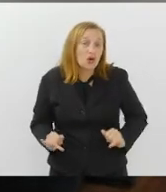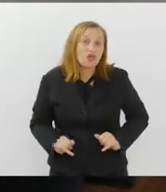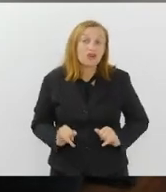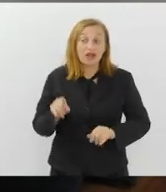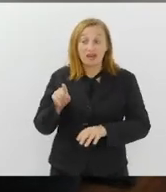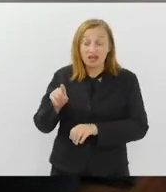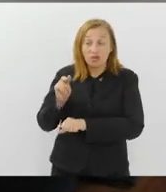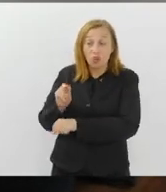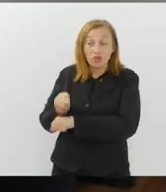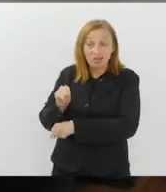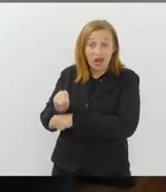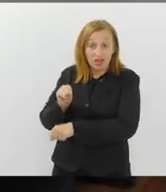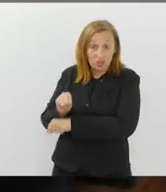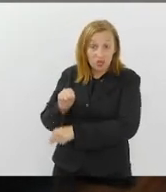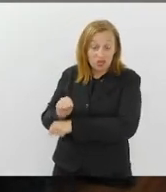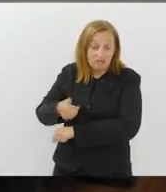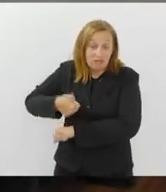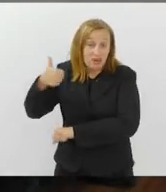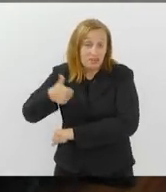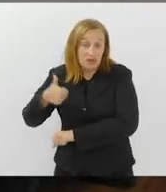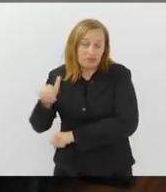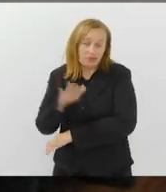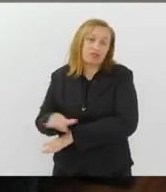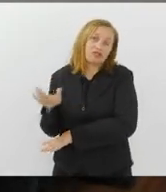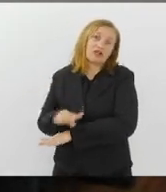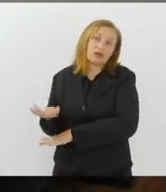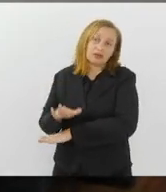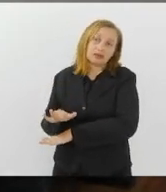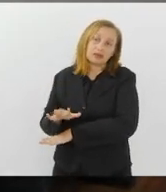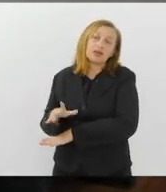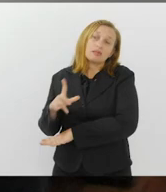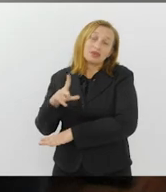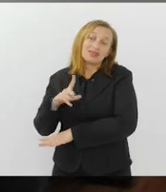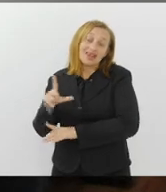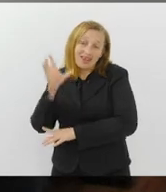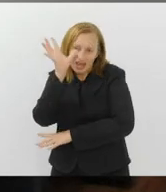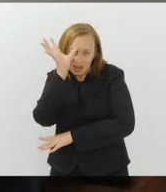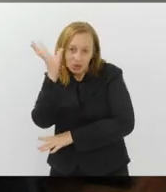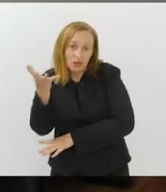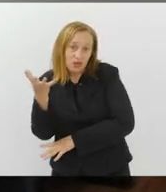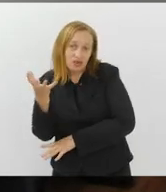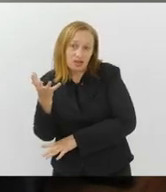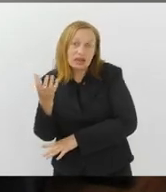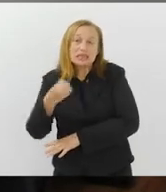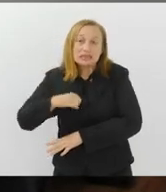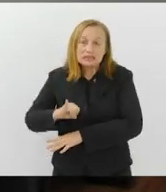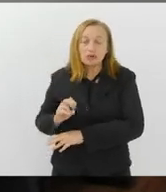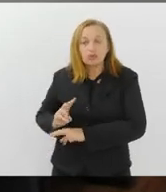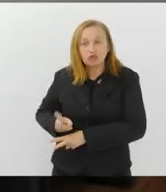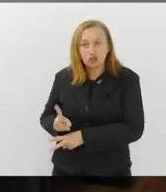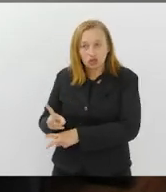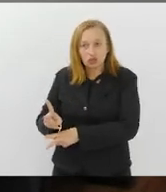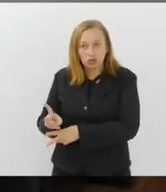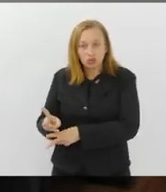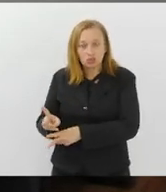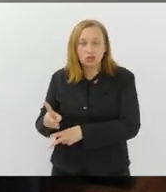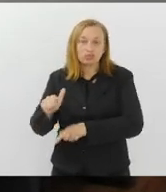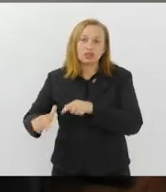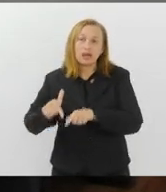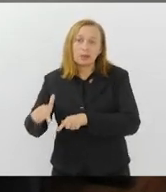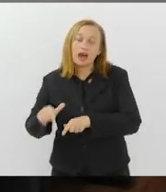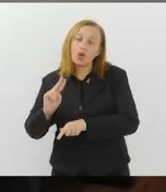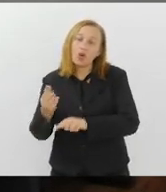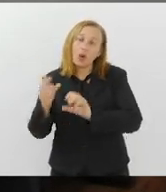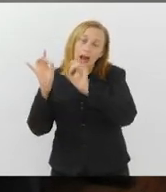cuidadores primários, né, dessas crianças, têm que tomar uma decisão se ficam no emprego ou se